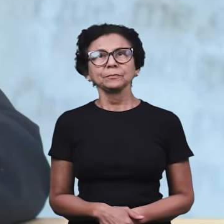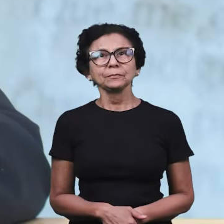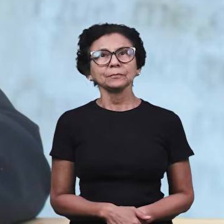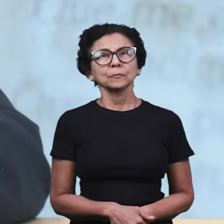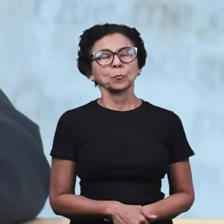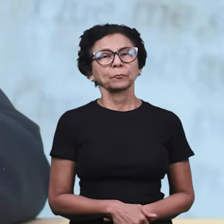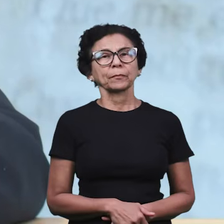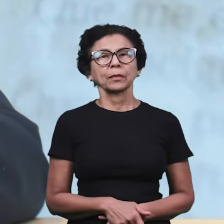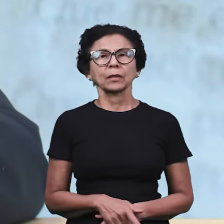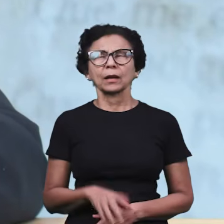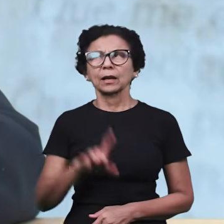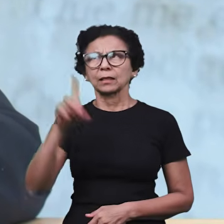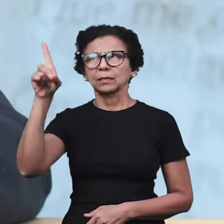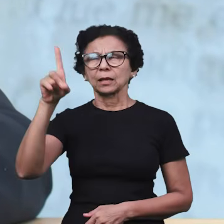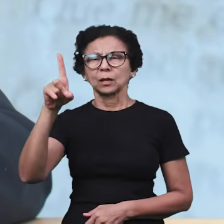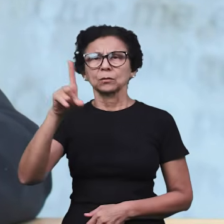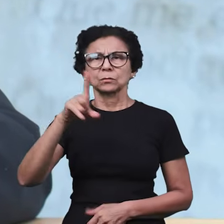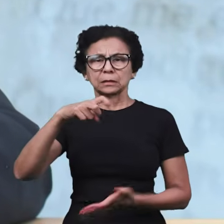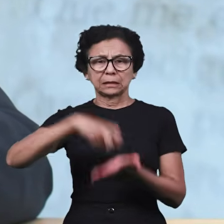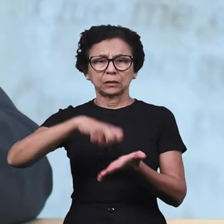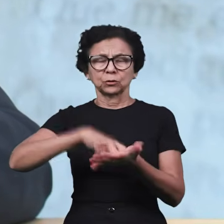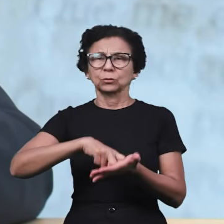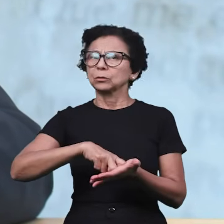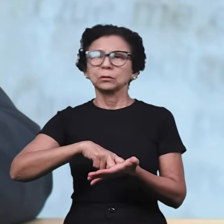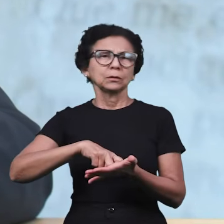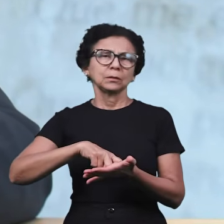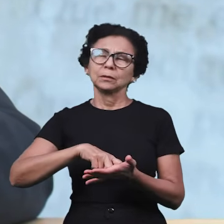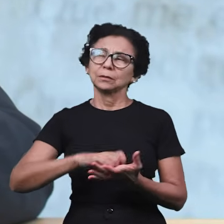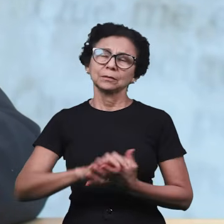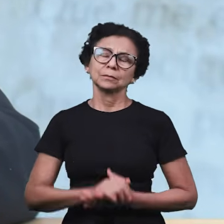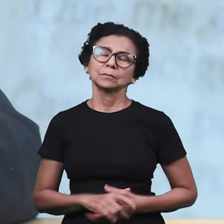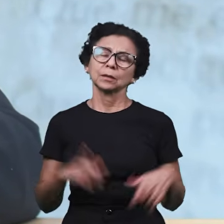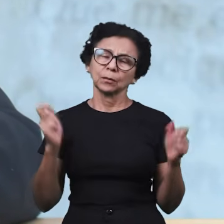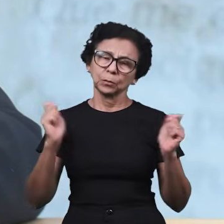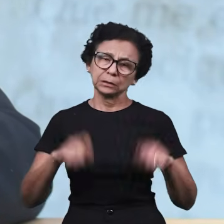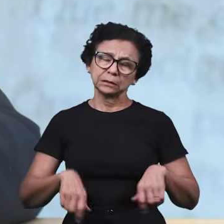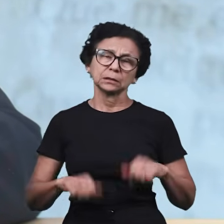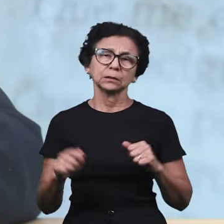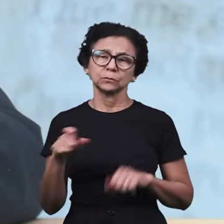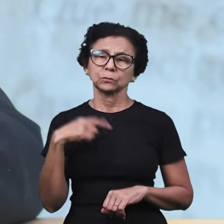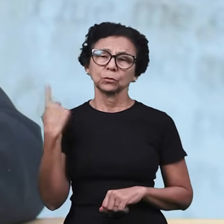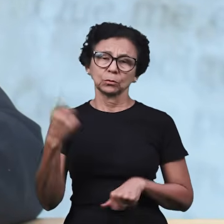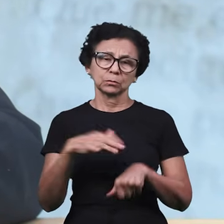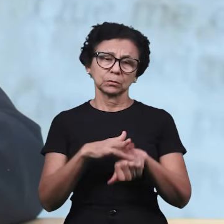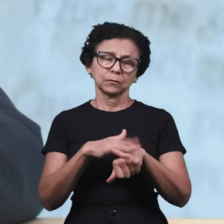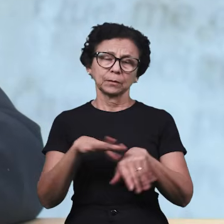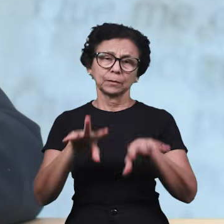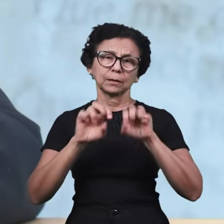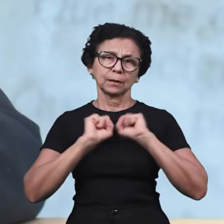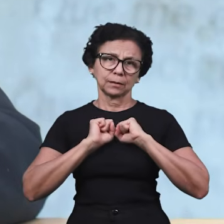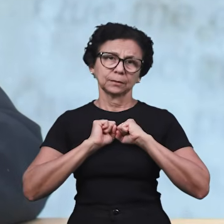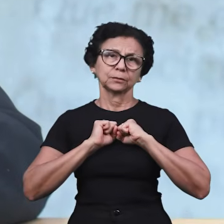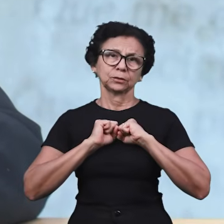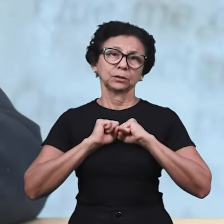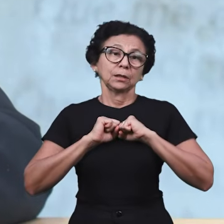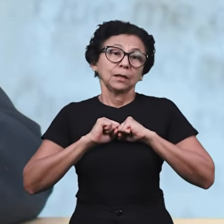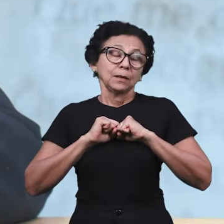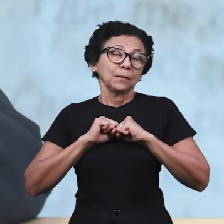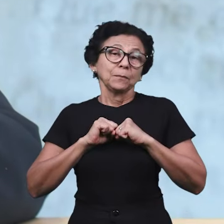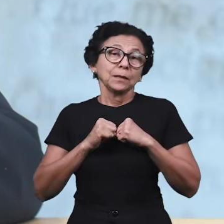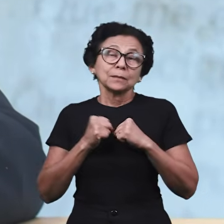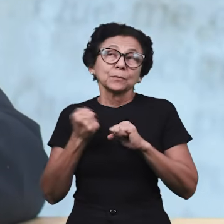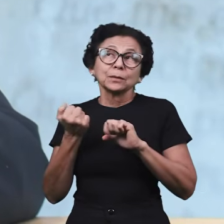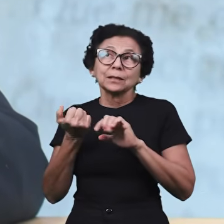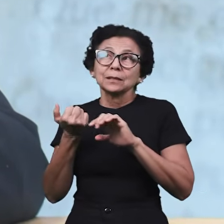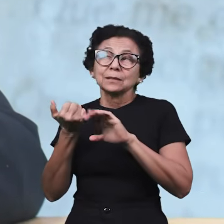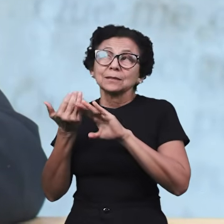pense disso, de castigo de Deus, de forma alguma. Todos nós estamos sujeitos a uma enfermidade. Mas justamente o ter se